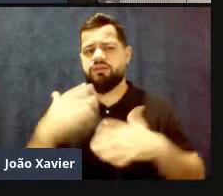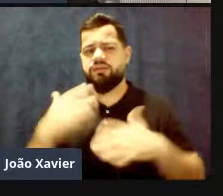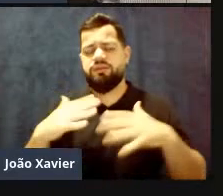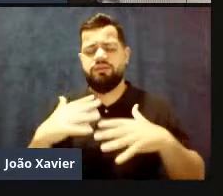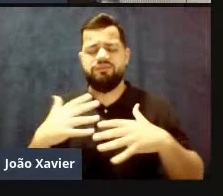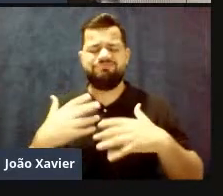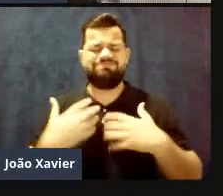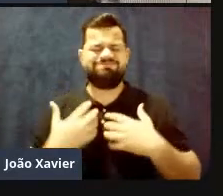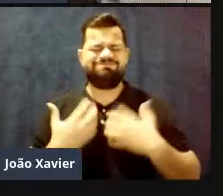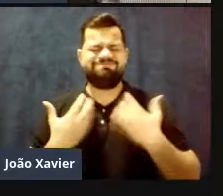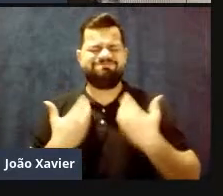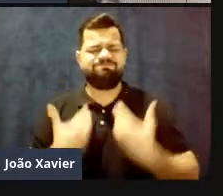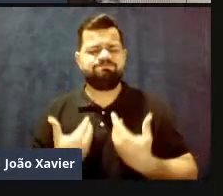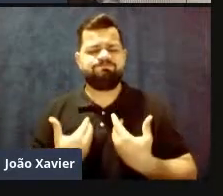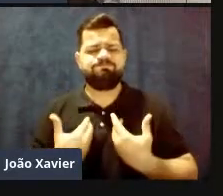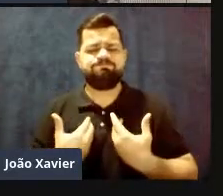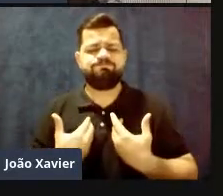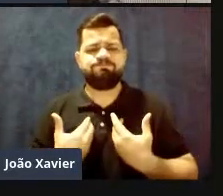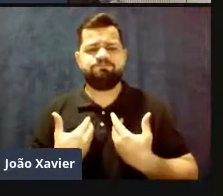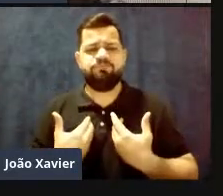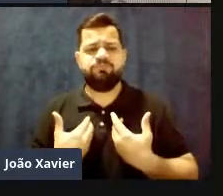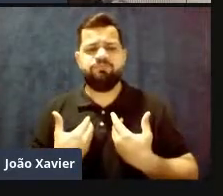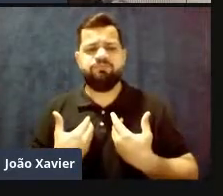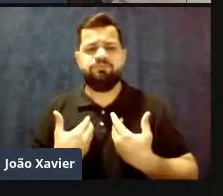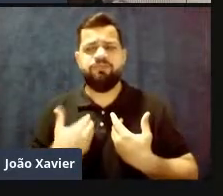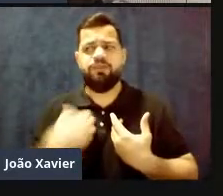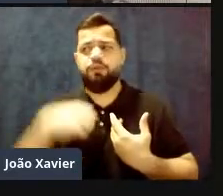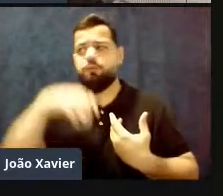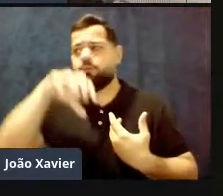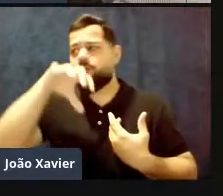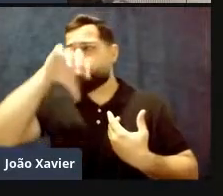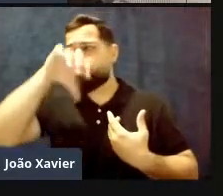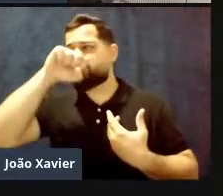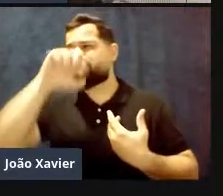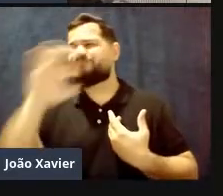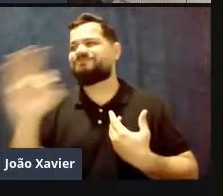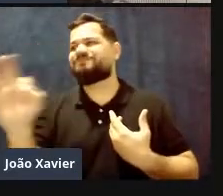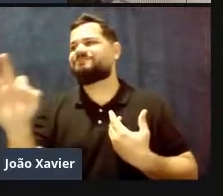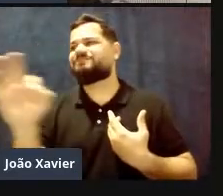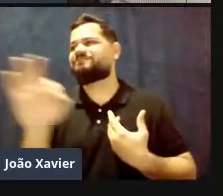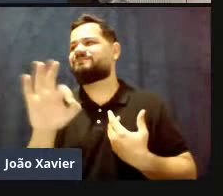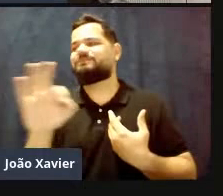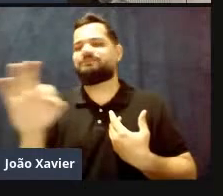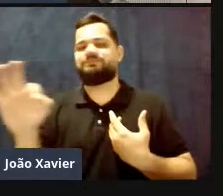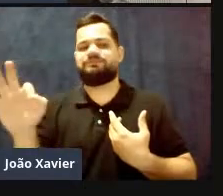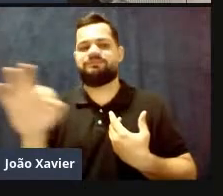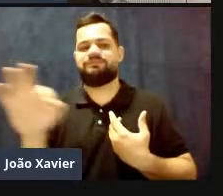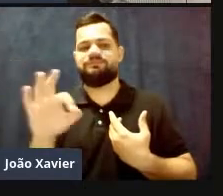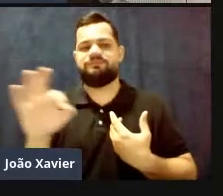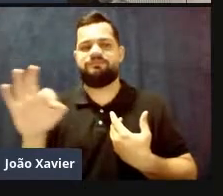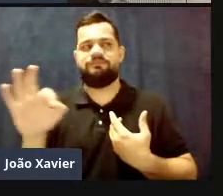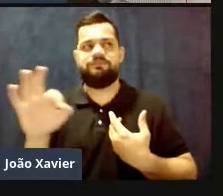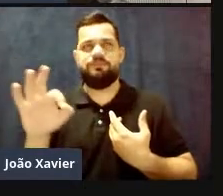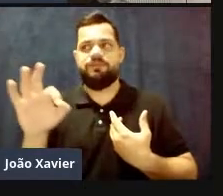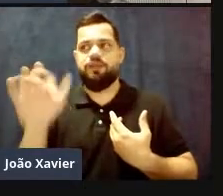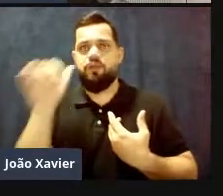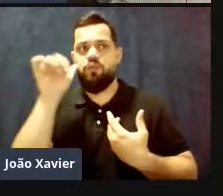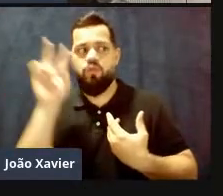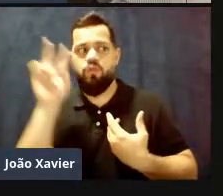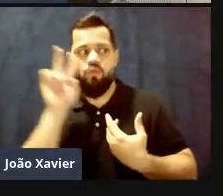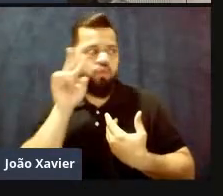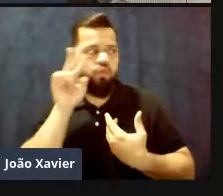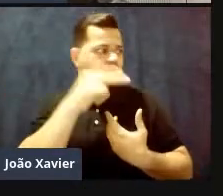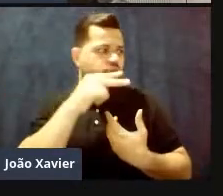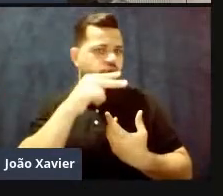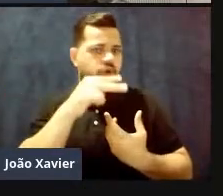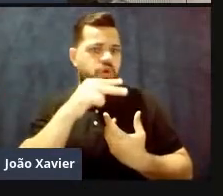e eu não estou sentindo cheiro de nada. A nossa responsável técnica ouviu lá do leito 8. Ela veio na hora pro balcão e